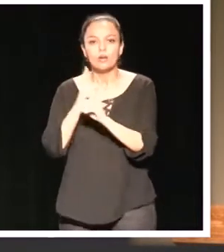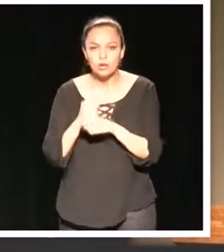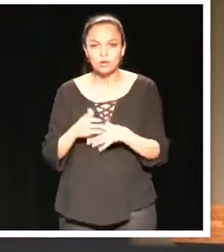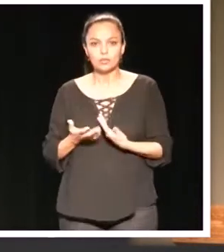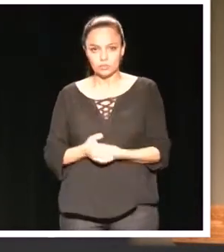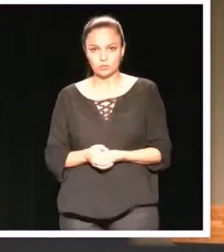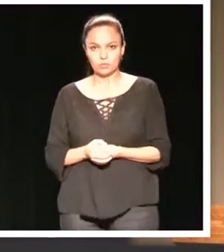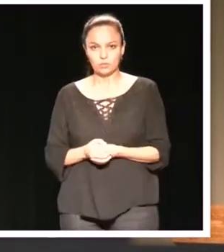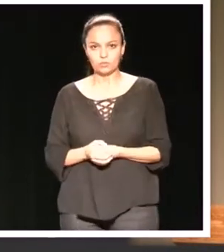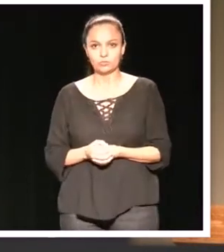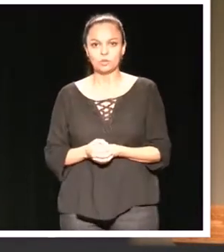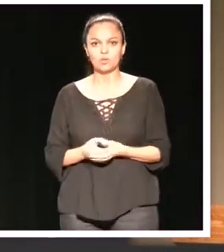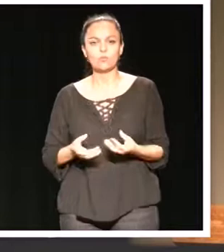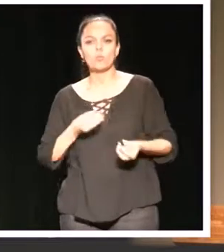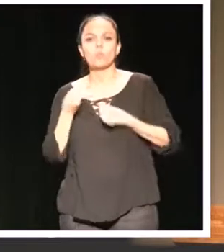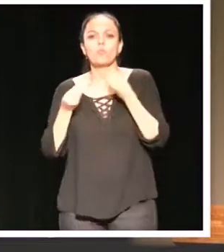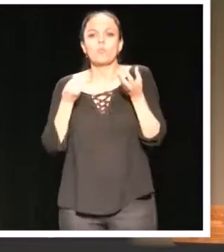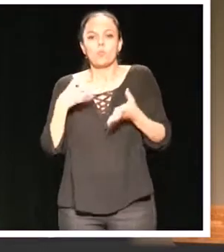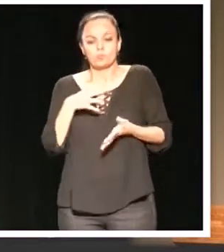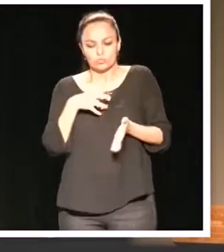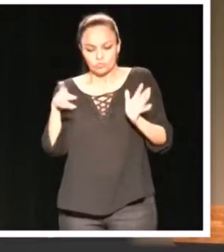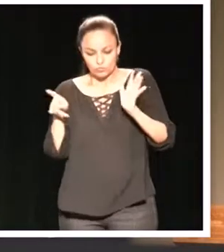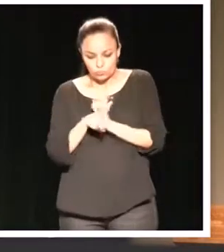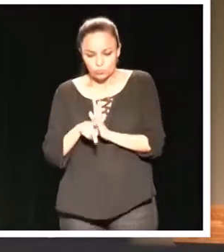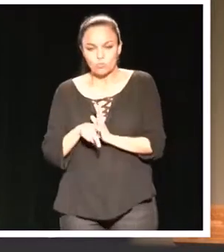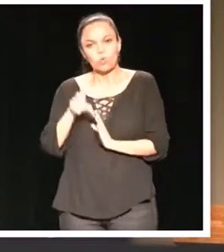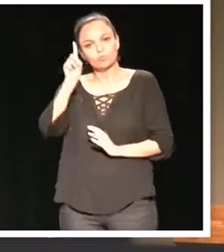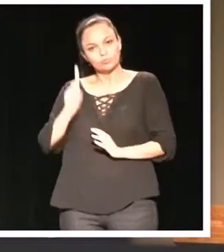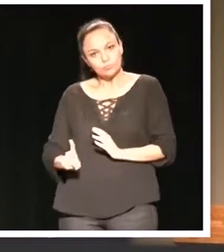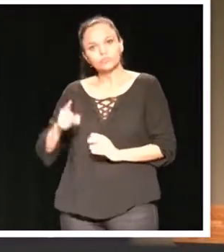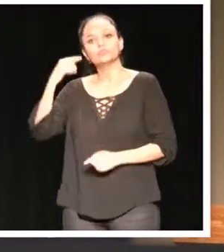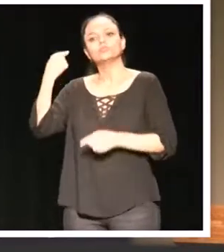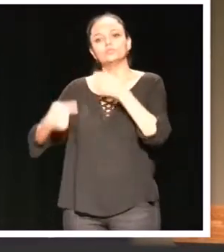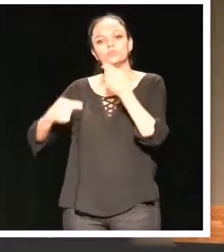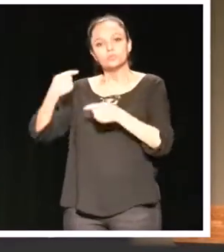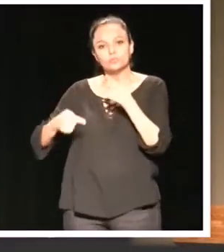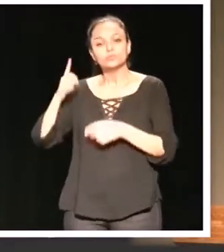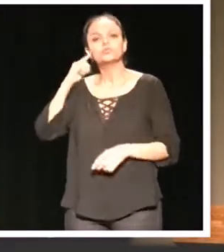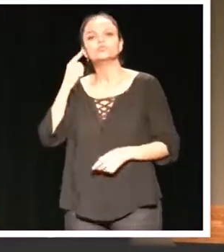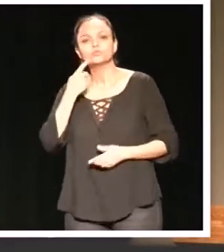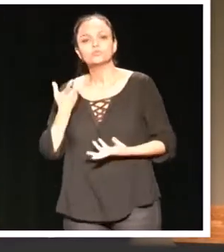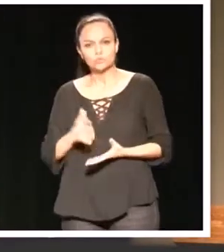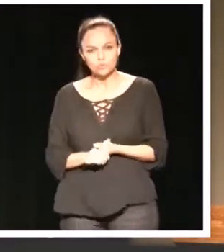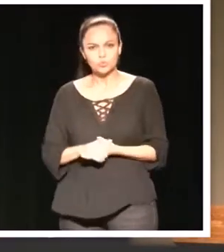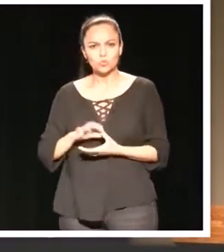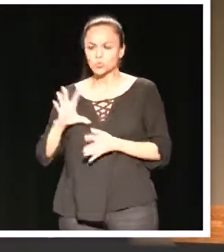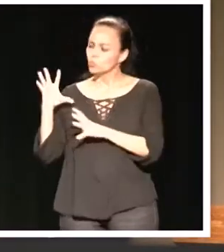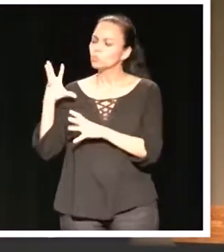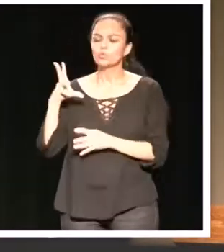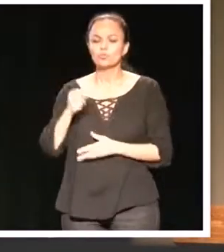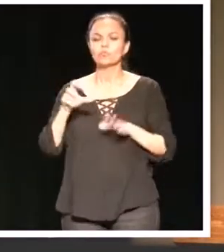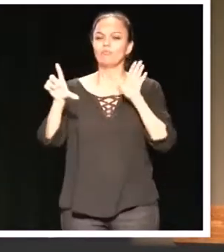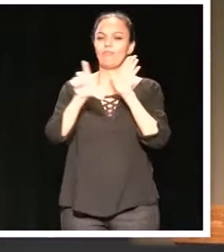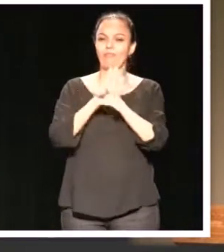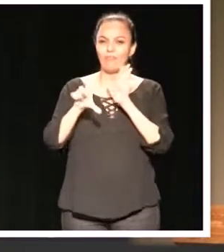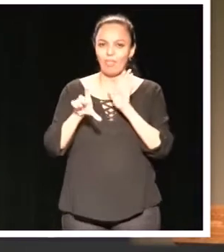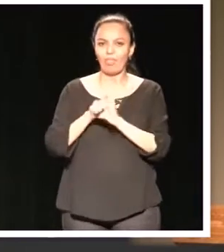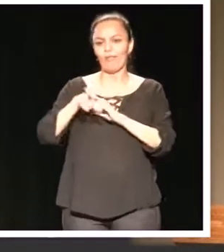direitos linguísticos dos surdos. Toda essa legislação internacional e nacional pode